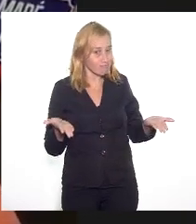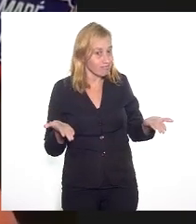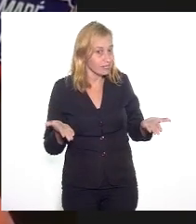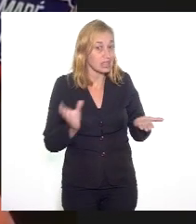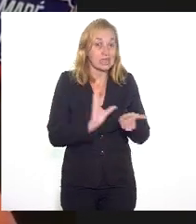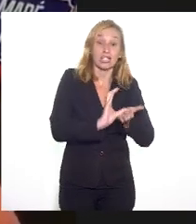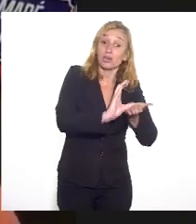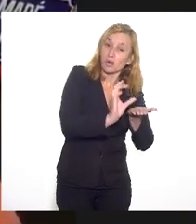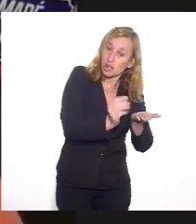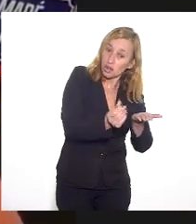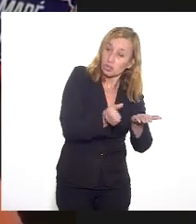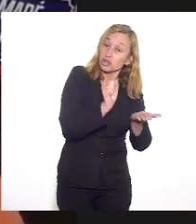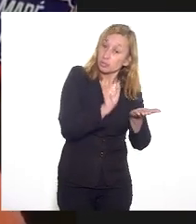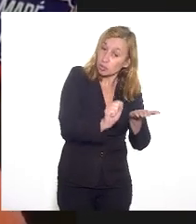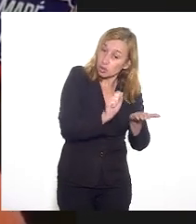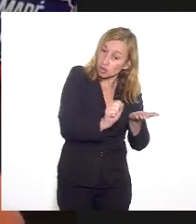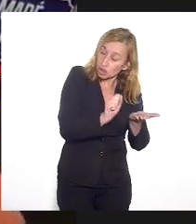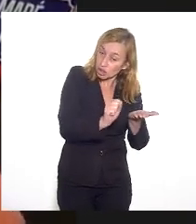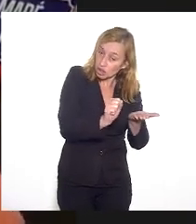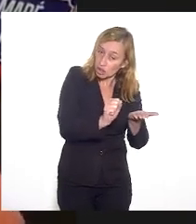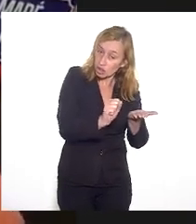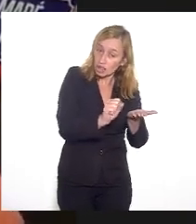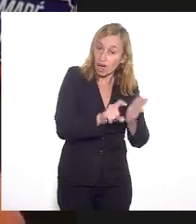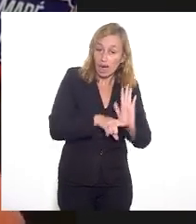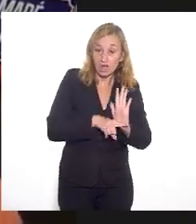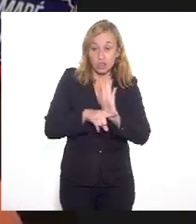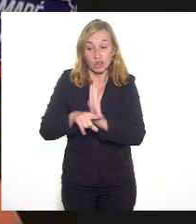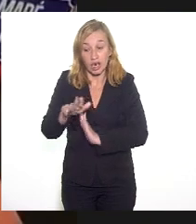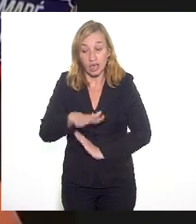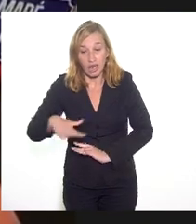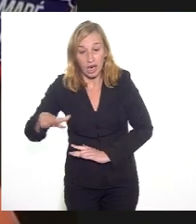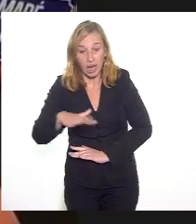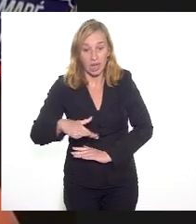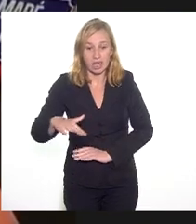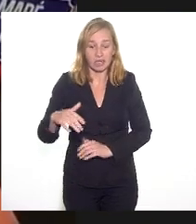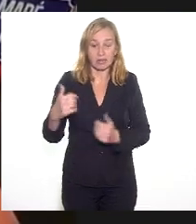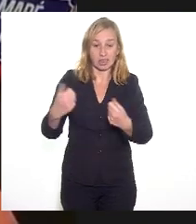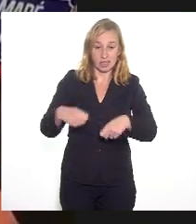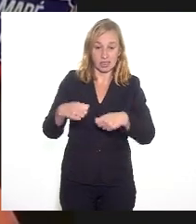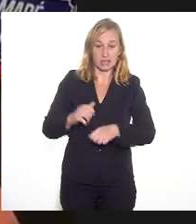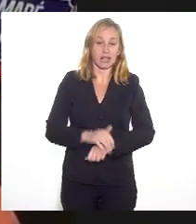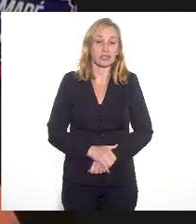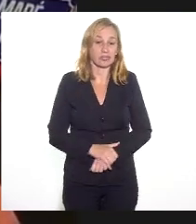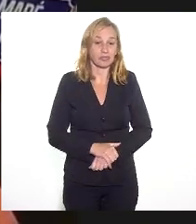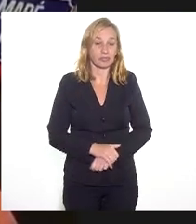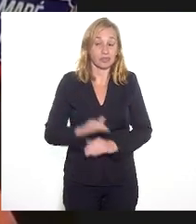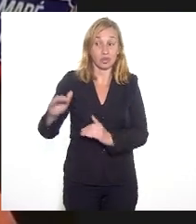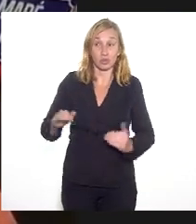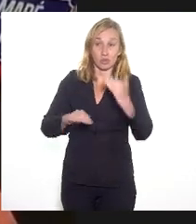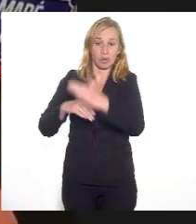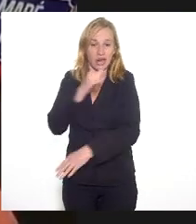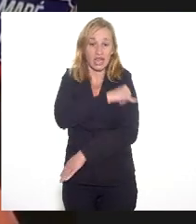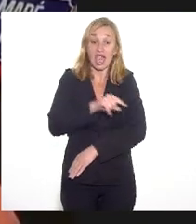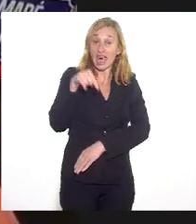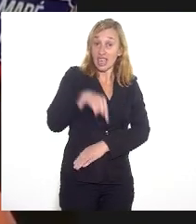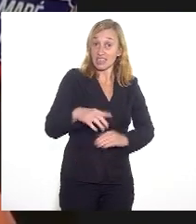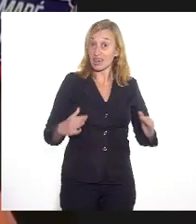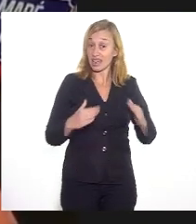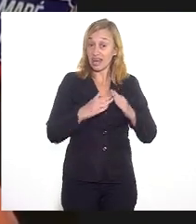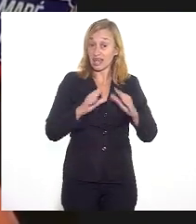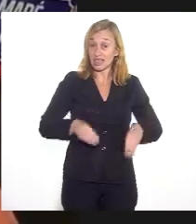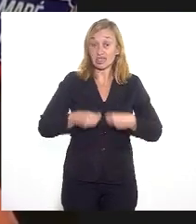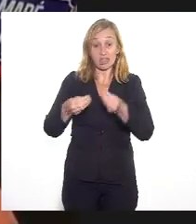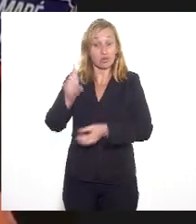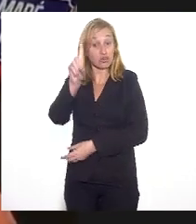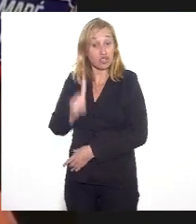recurso que poderia ainda potencializar ainda mais o Supera Rio. Então, esta casa garantiu que